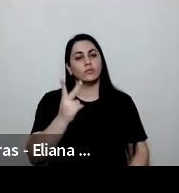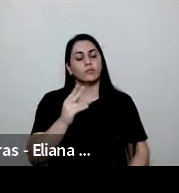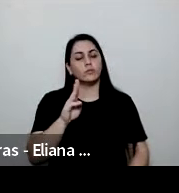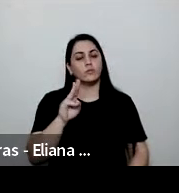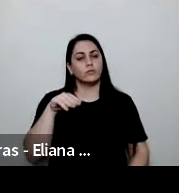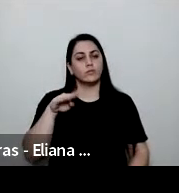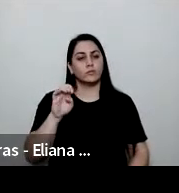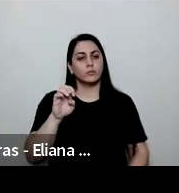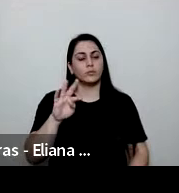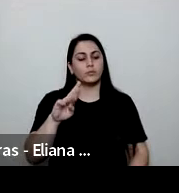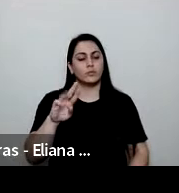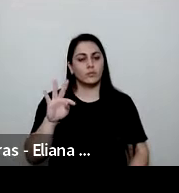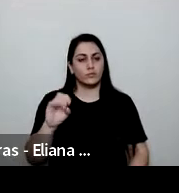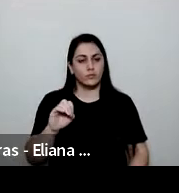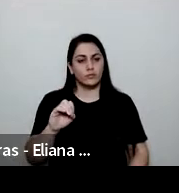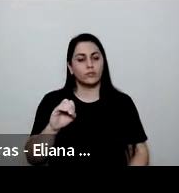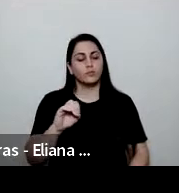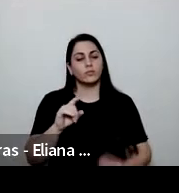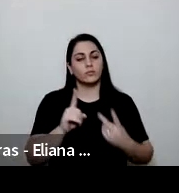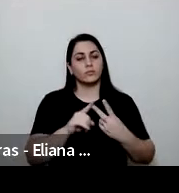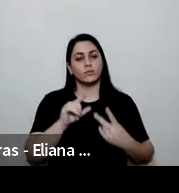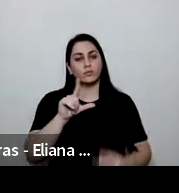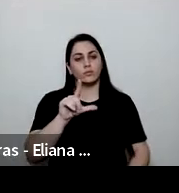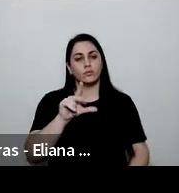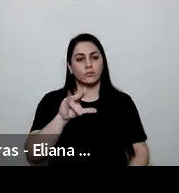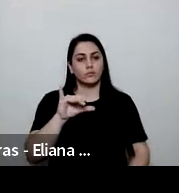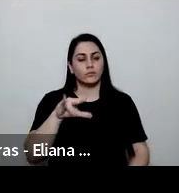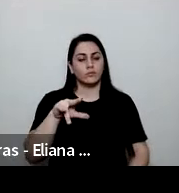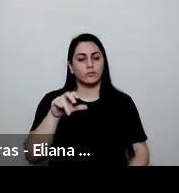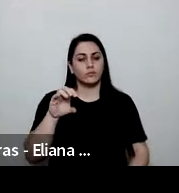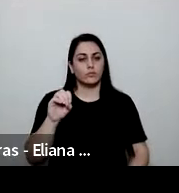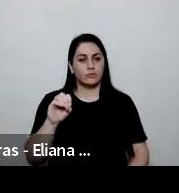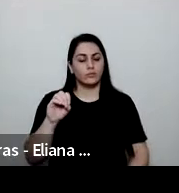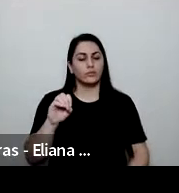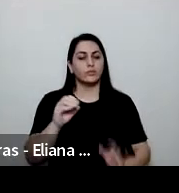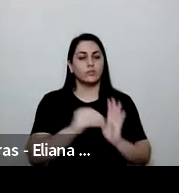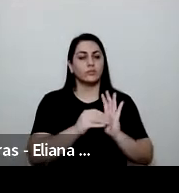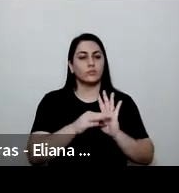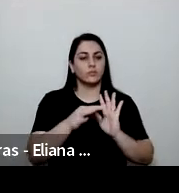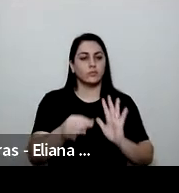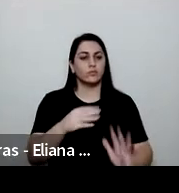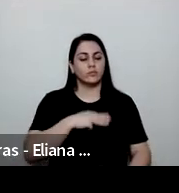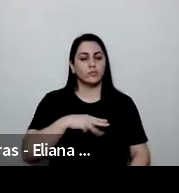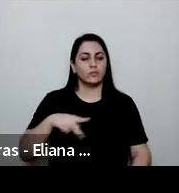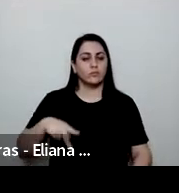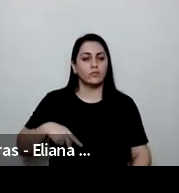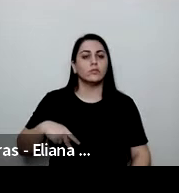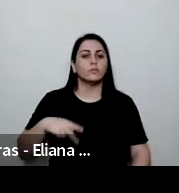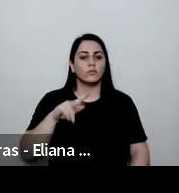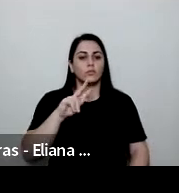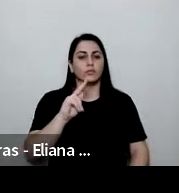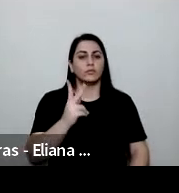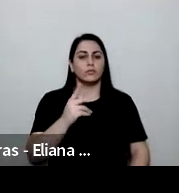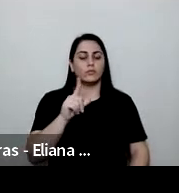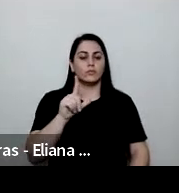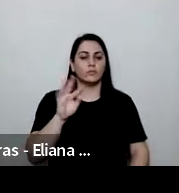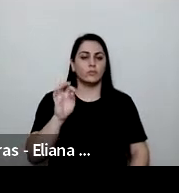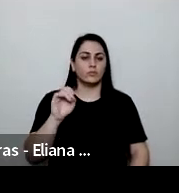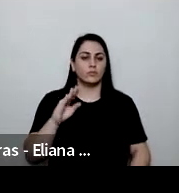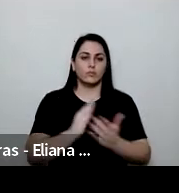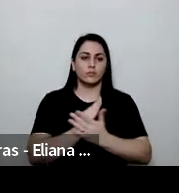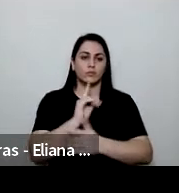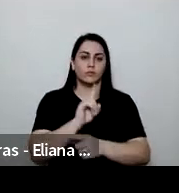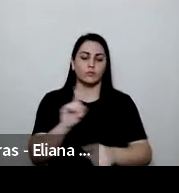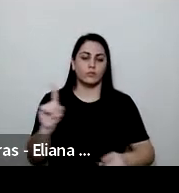Teixeira filho e Luciano Alan Carvalho de Matos parecer do Ministério Público eleitoral é medido pelo procurador e o canal chinelo pelo indeferimento